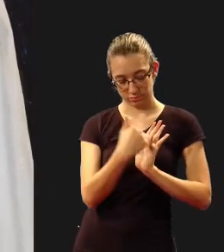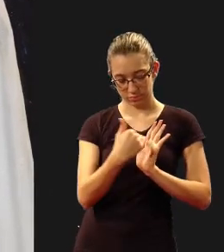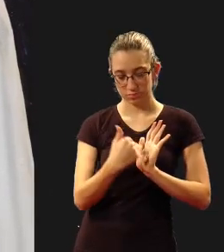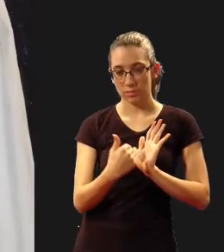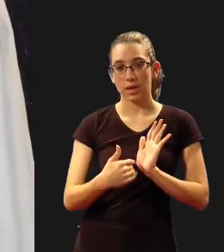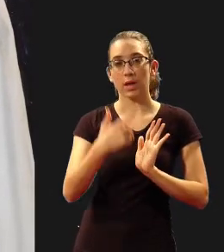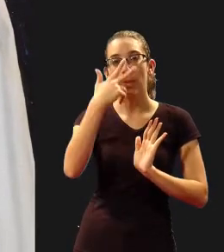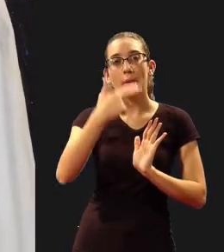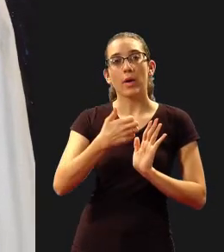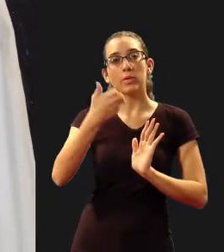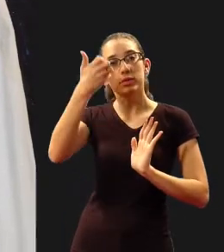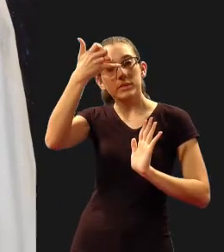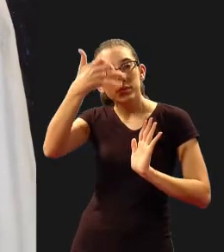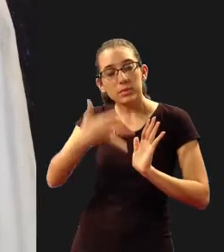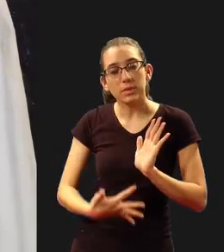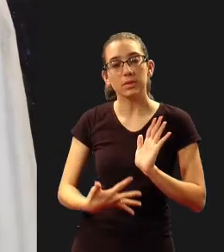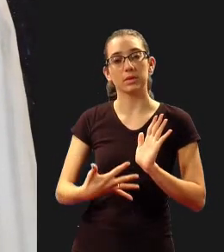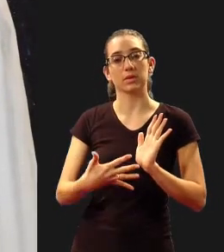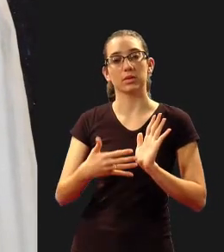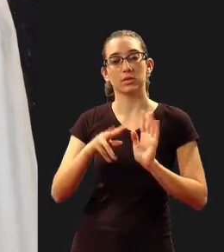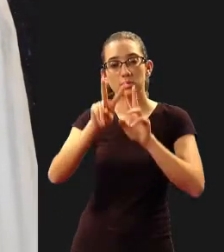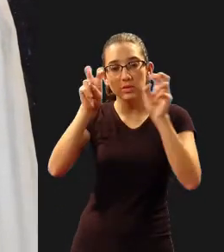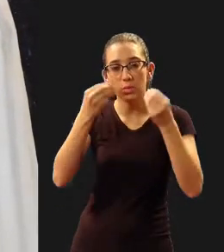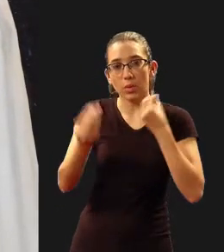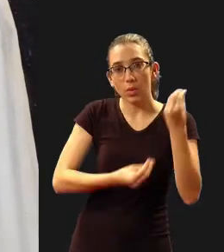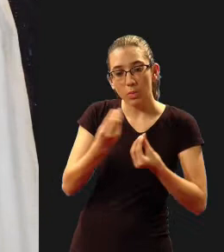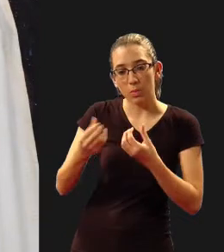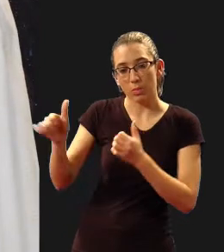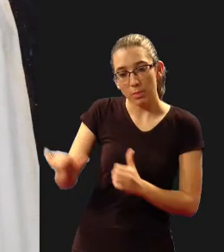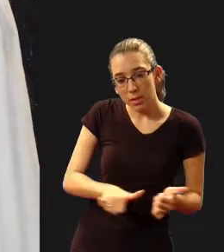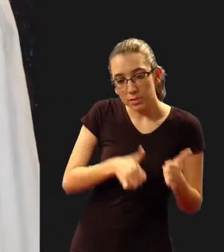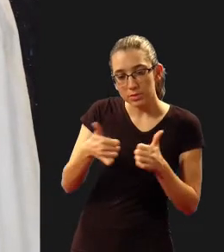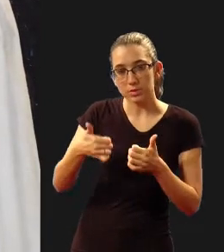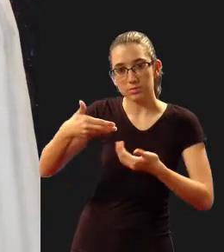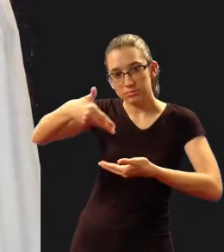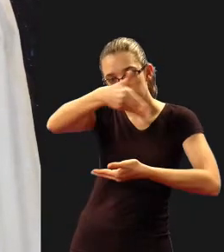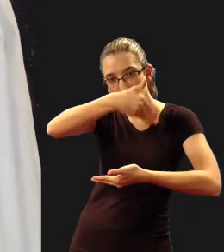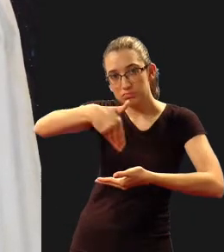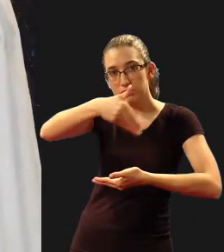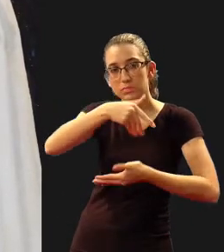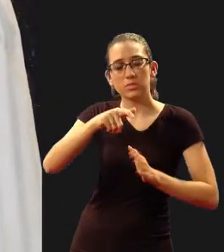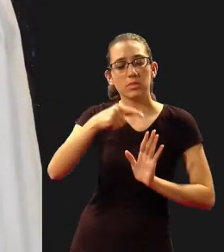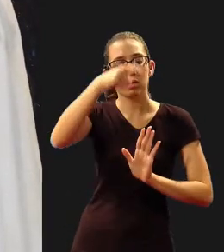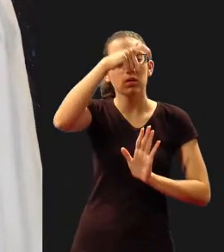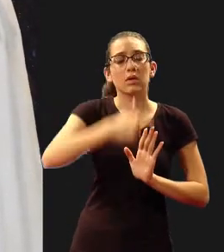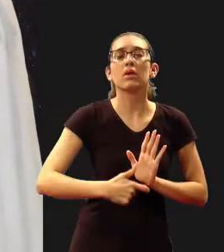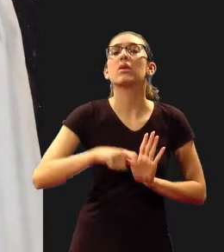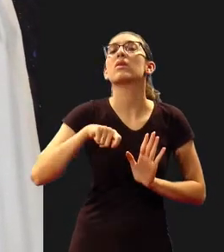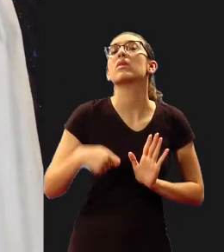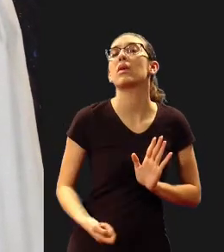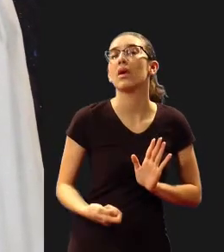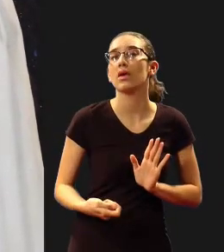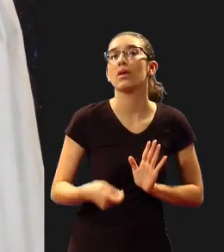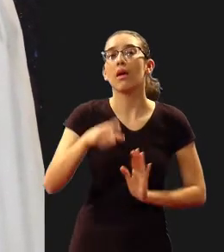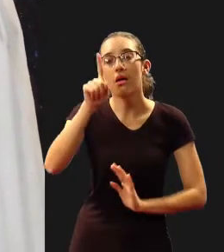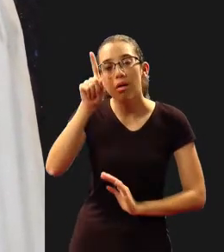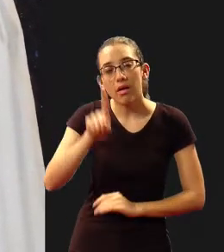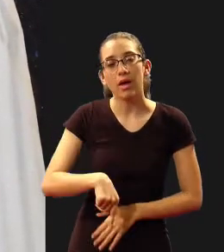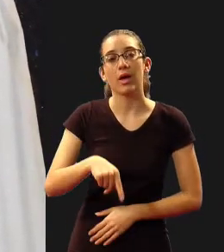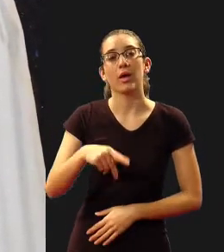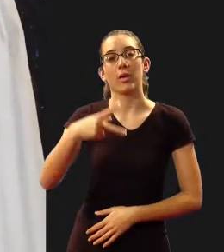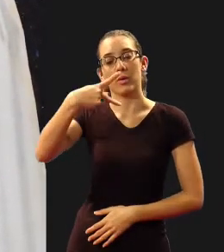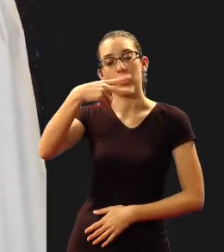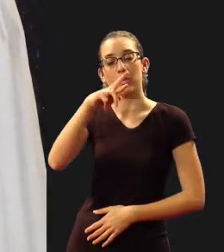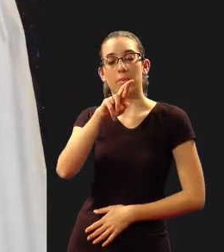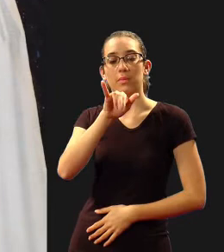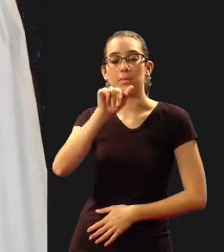do qual então aquele batismo é celebrado, e essa pessoa que está ali não é ninguém mais, ninguém menos do que